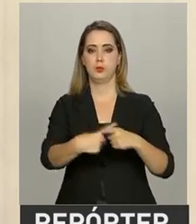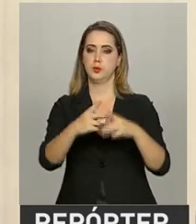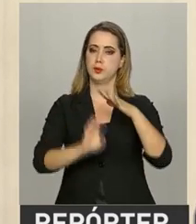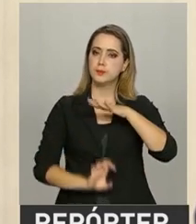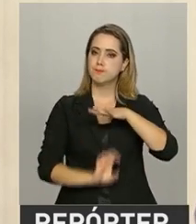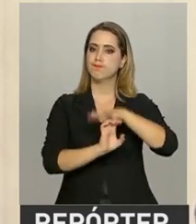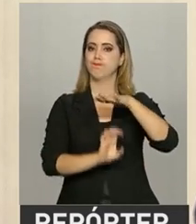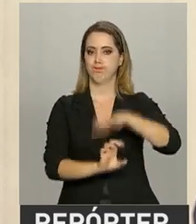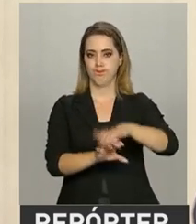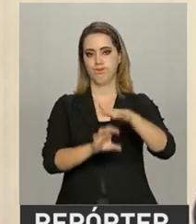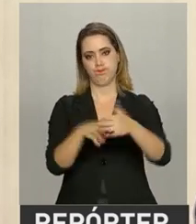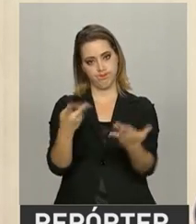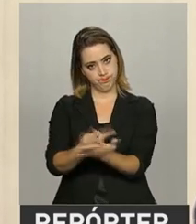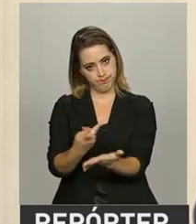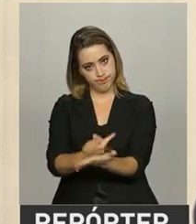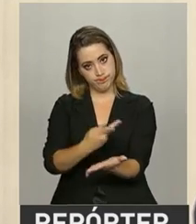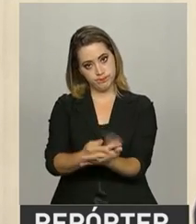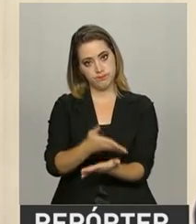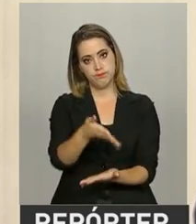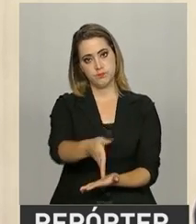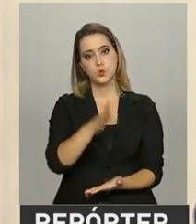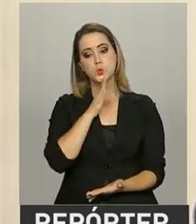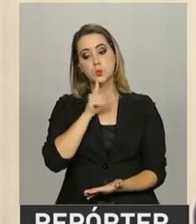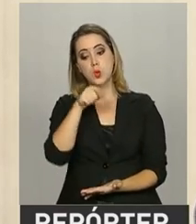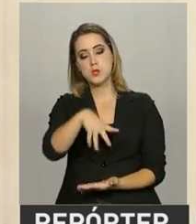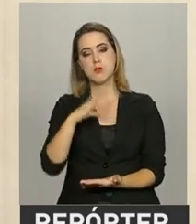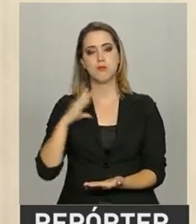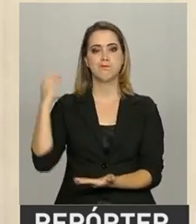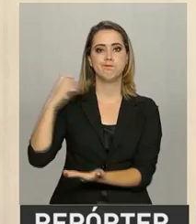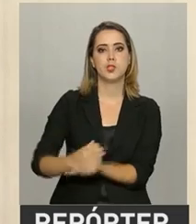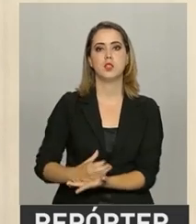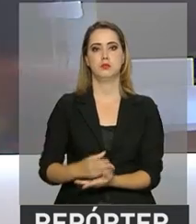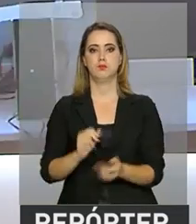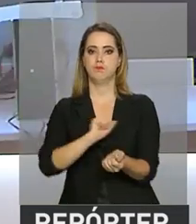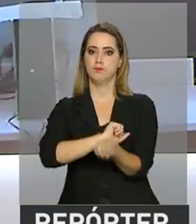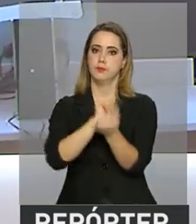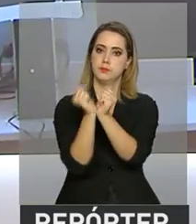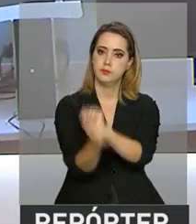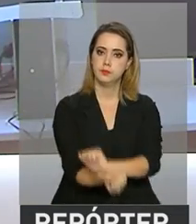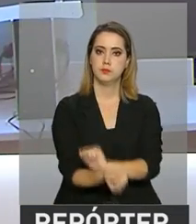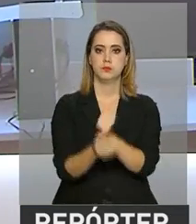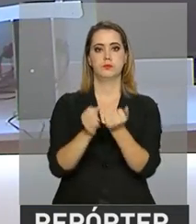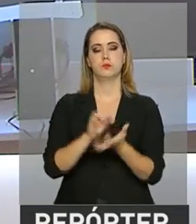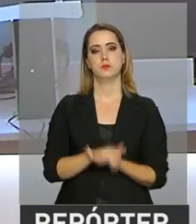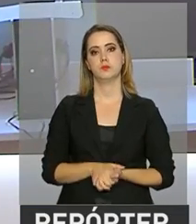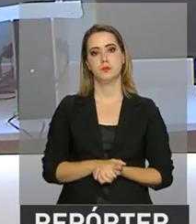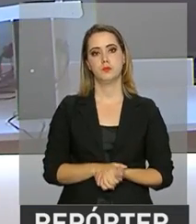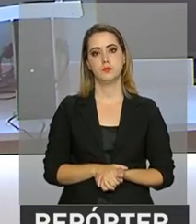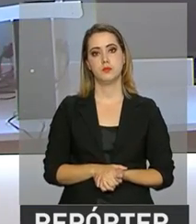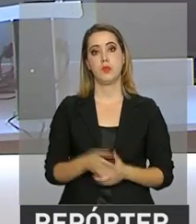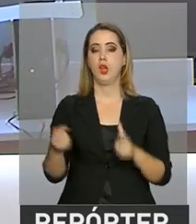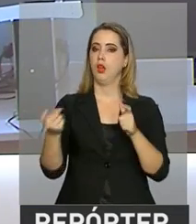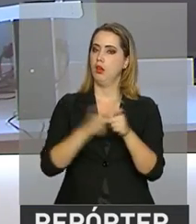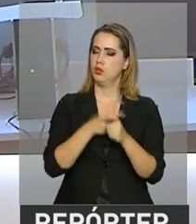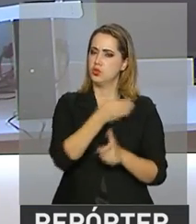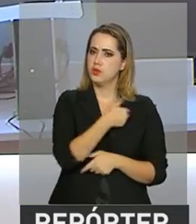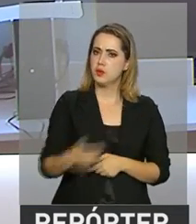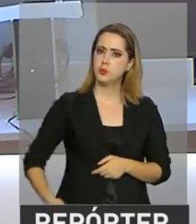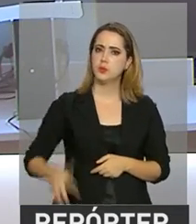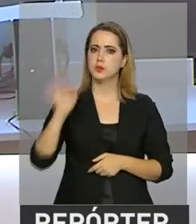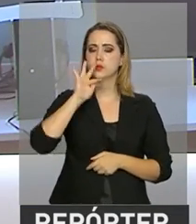que praticaram ou houve o reconhecimento da prática do trabalho escravo. A dívida pública federal